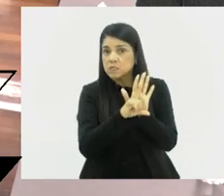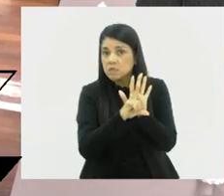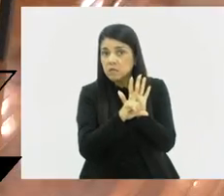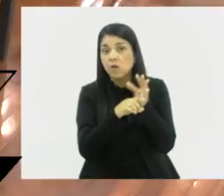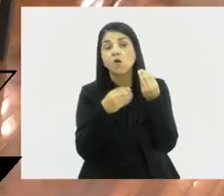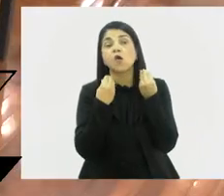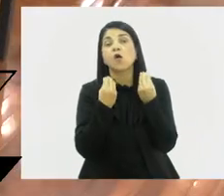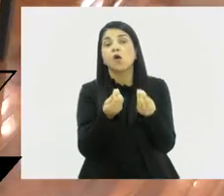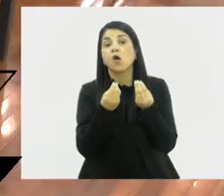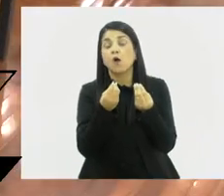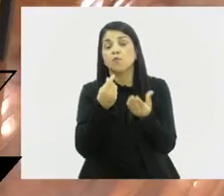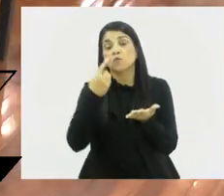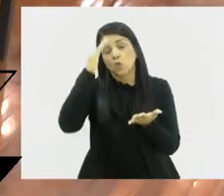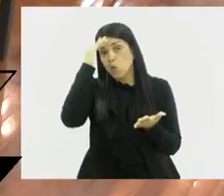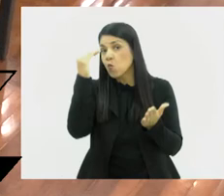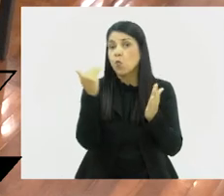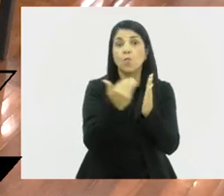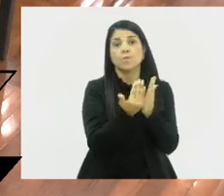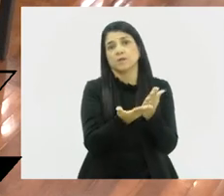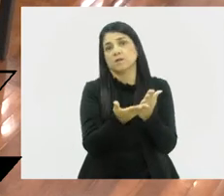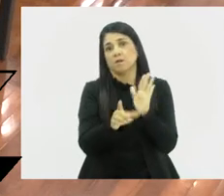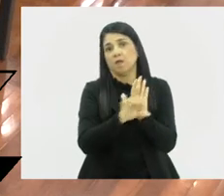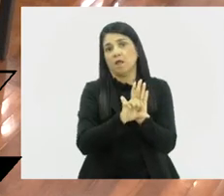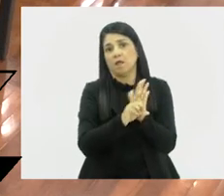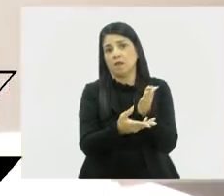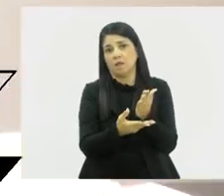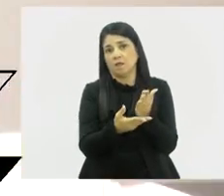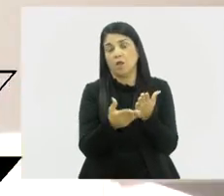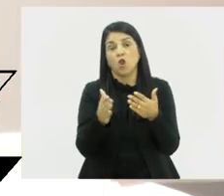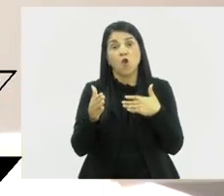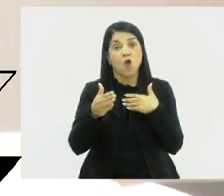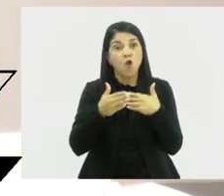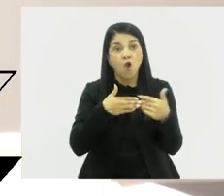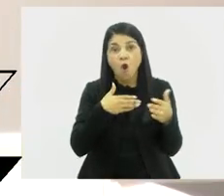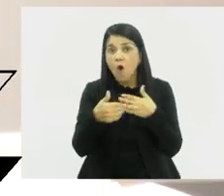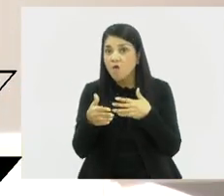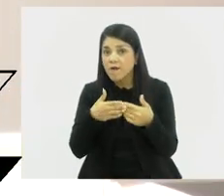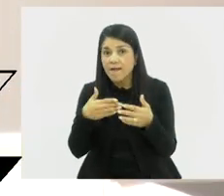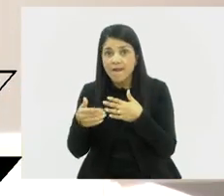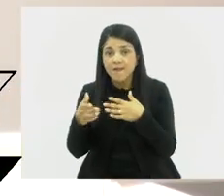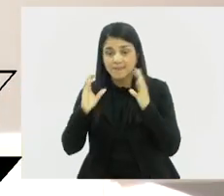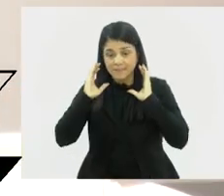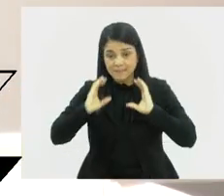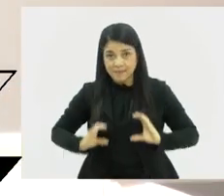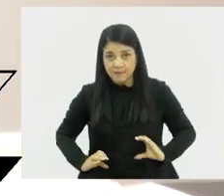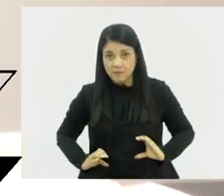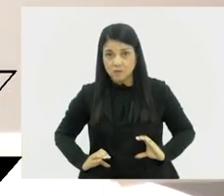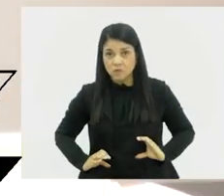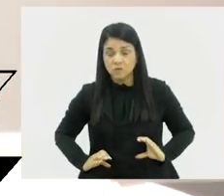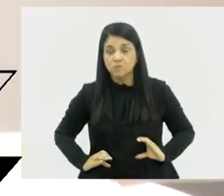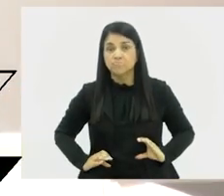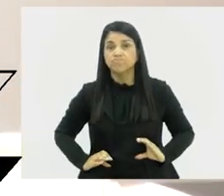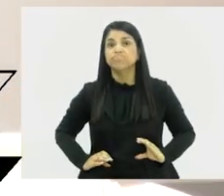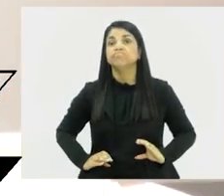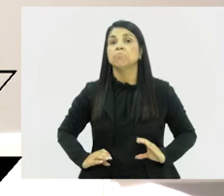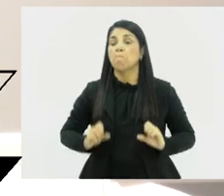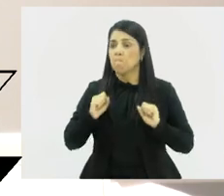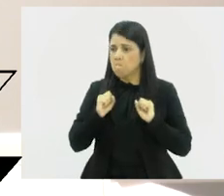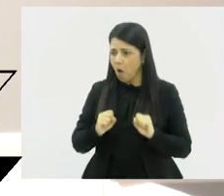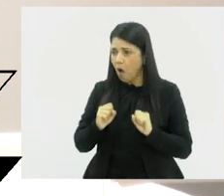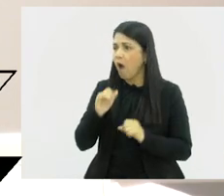é que você vai fazer cumprir a lei? A lei diz que qualquer cidadão tem o poder de avisar uma autoridade,